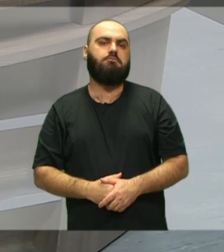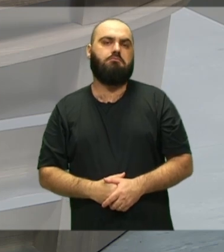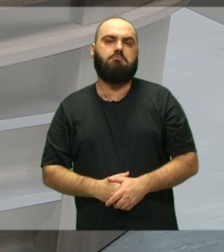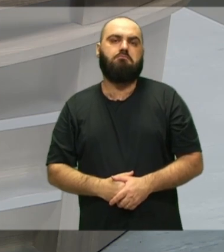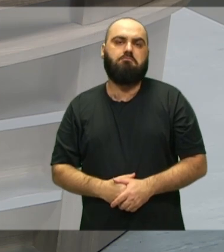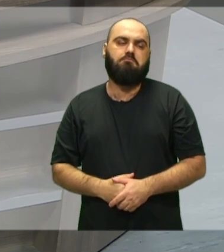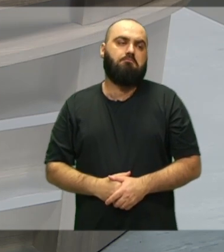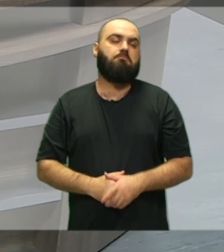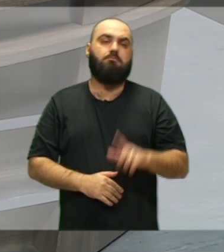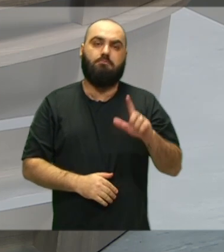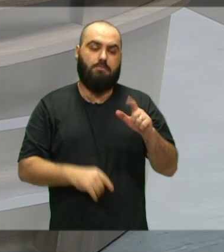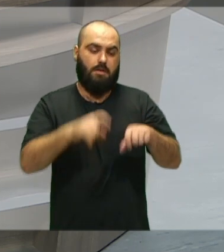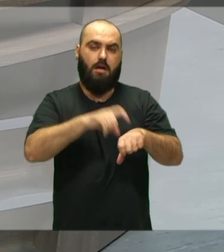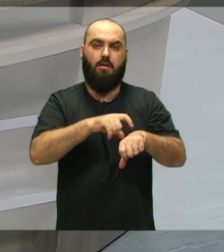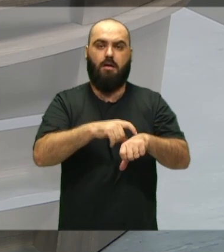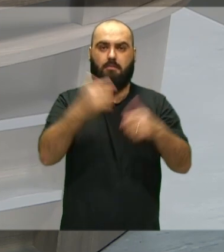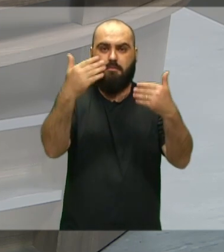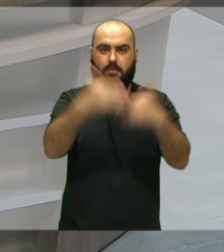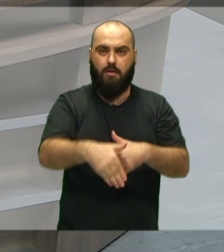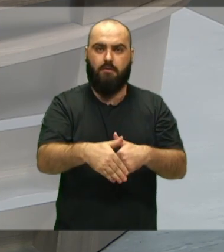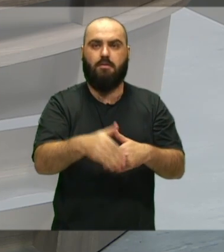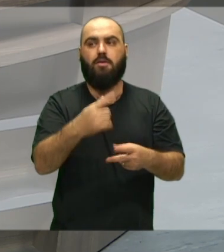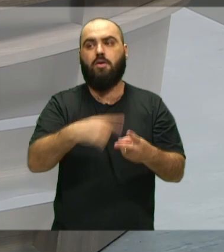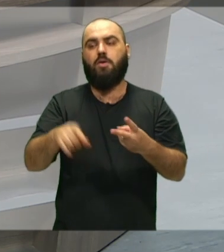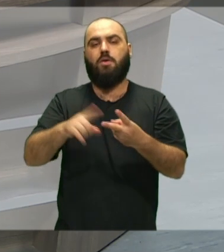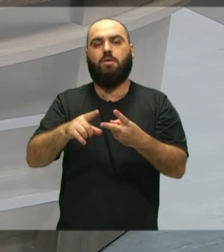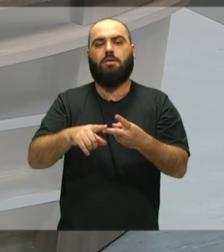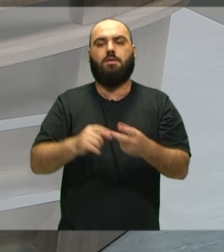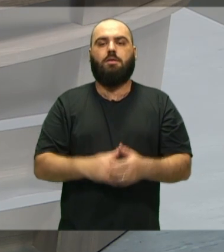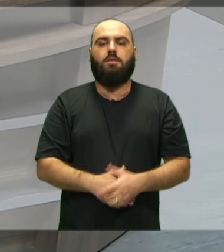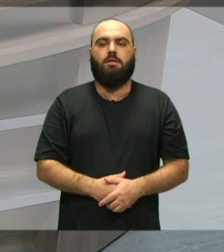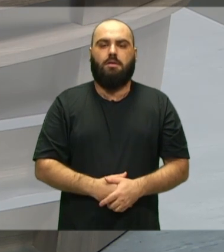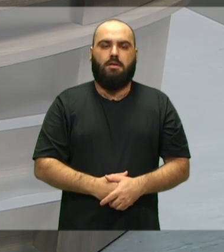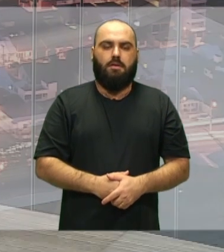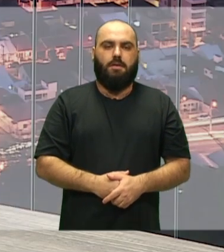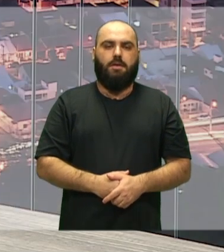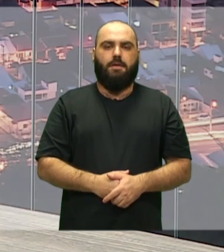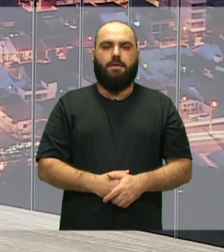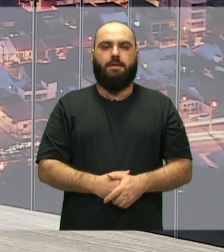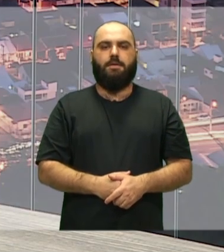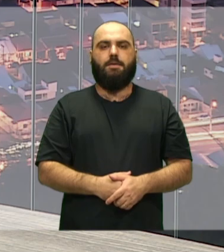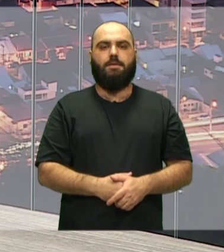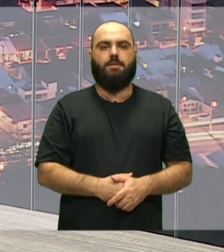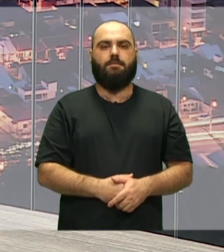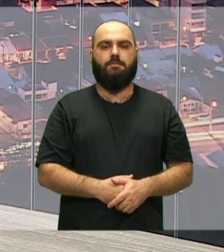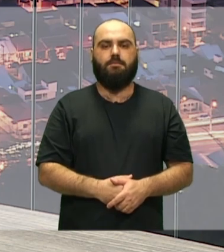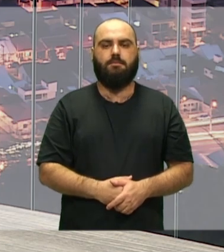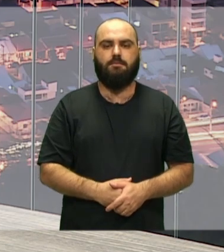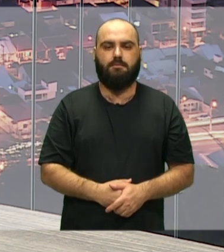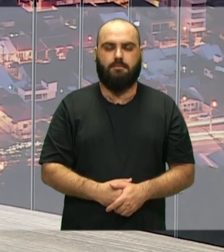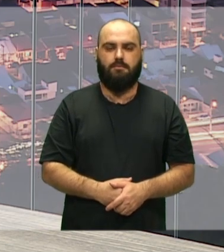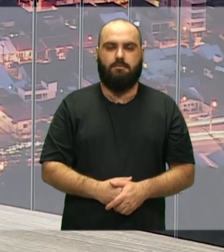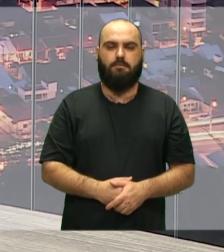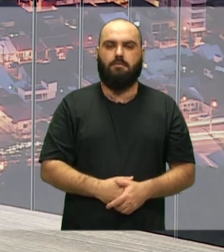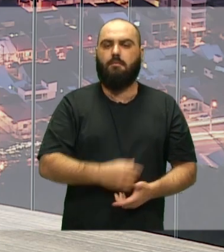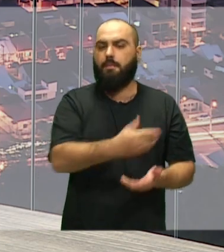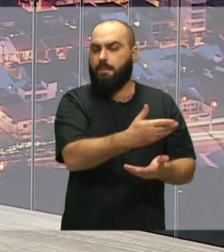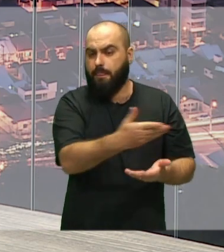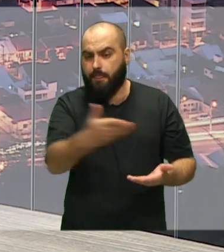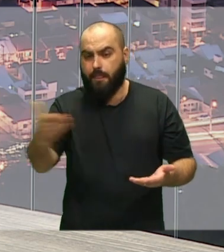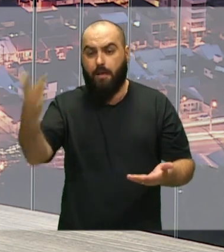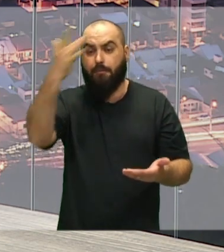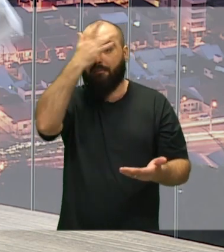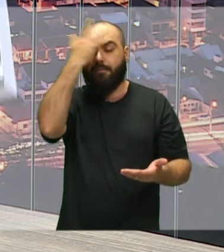pega tanto na hora do concurso quanto na vida prática. Tá, e agora sim, a gente quer que todo mundo tenha